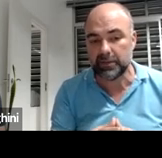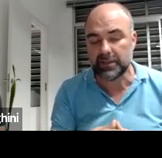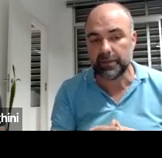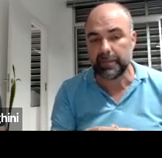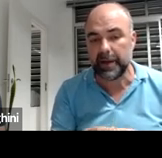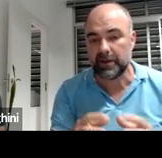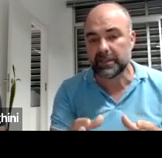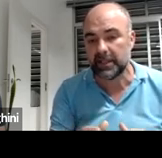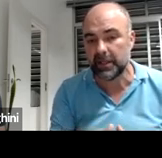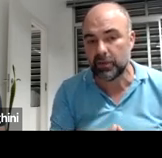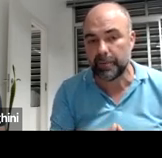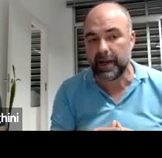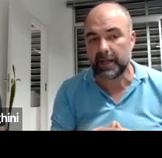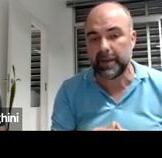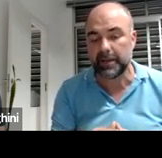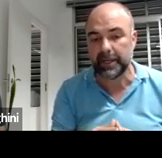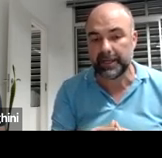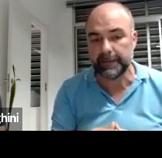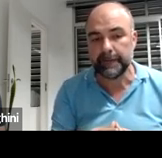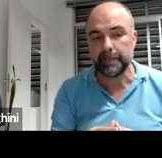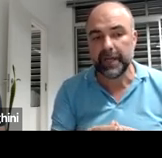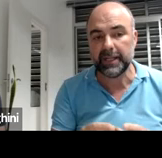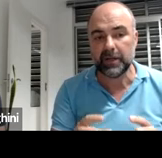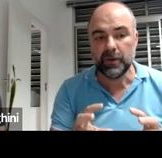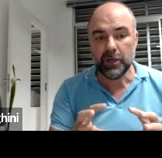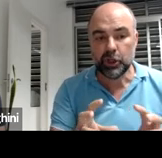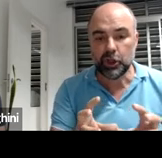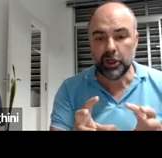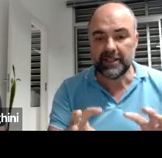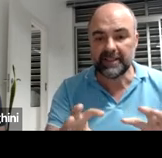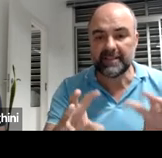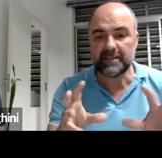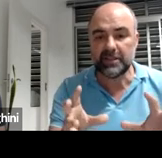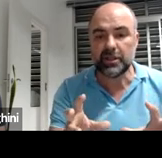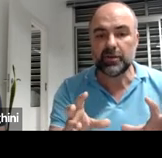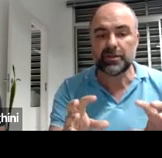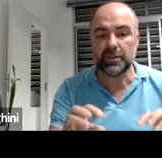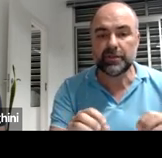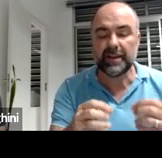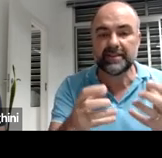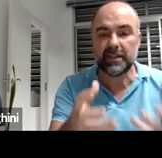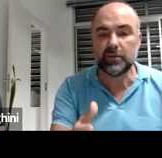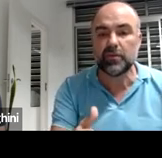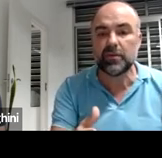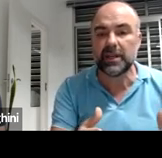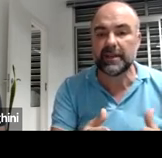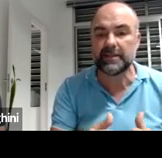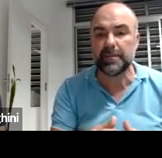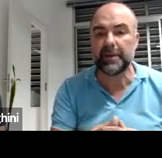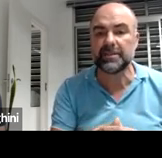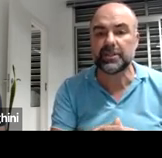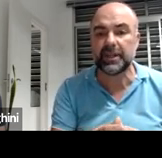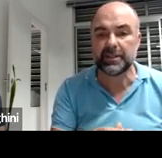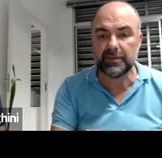Palhoça, do município de Palhoça, que está dentro do Parque Pedra Branca, né? Então, todas essas instituições fazendo com que